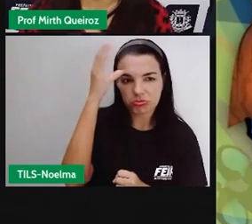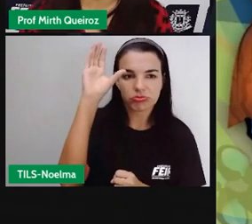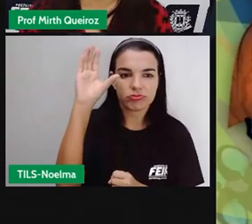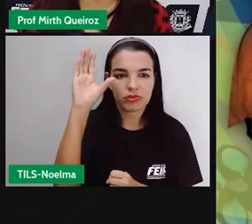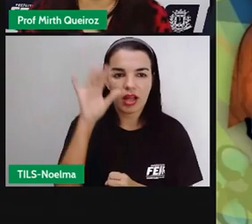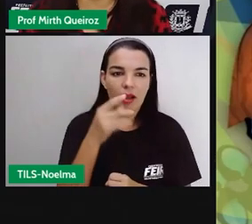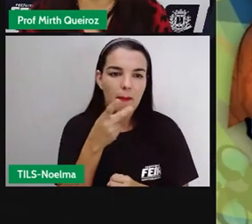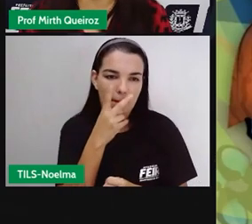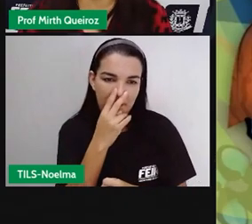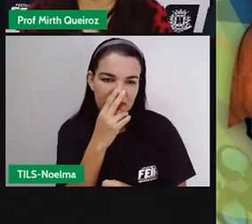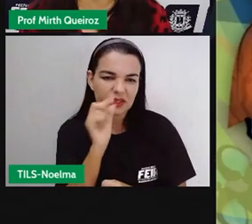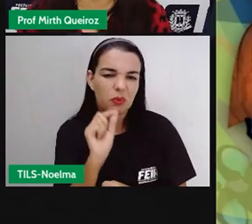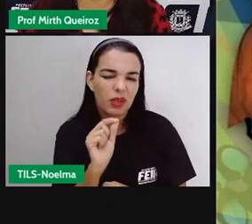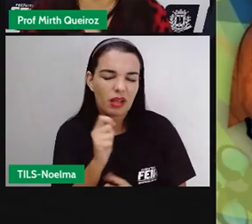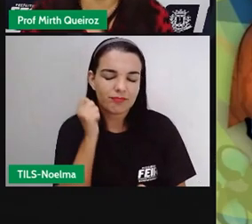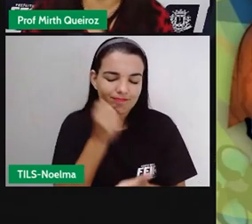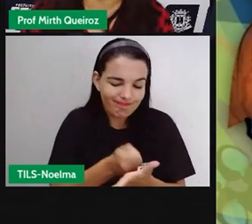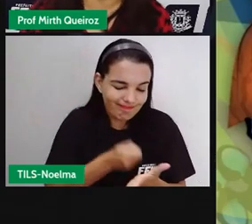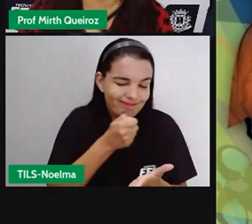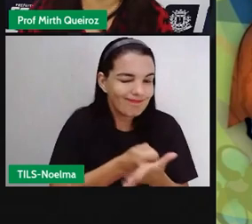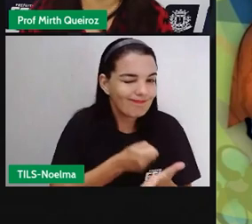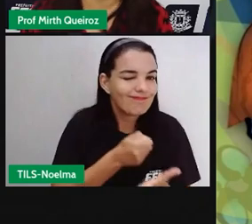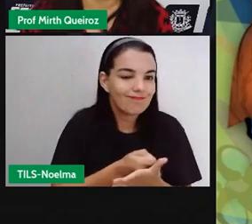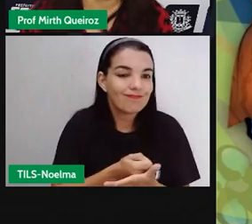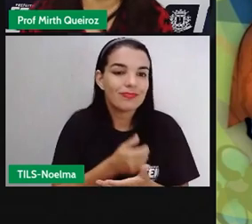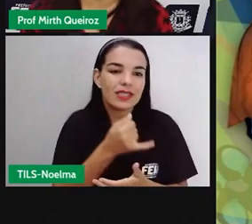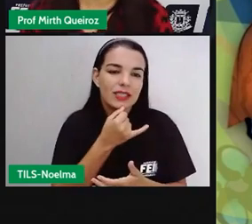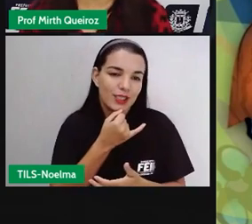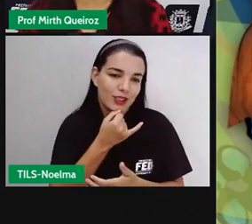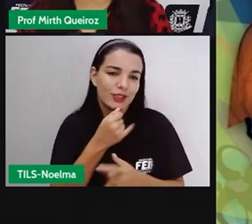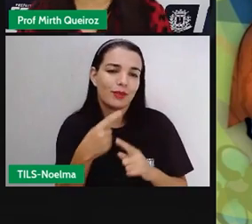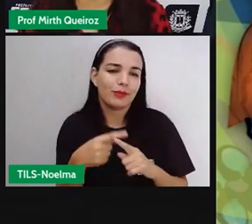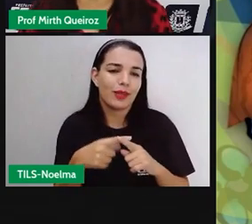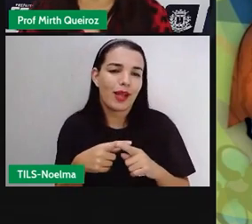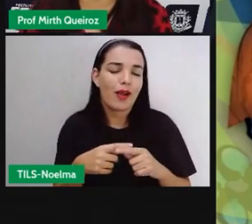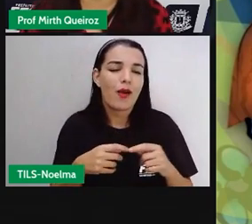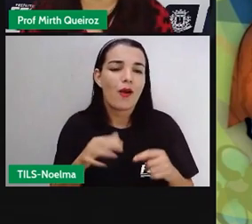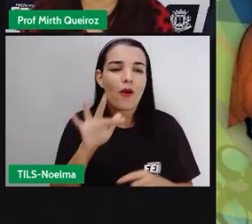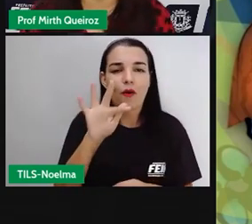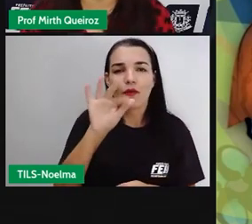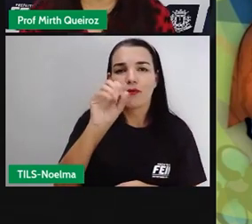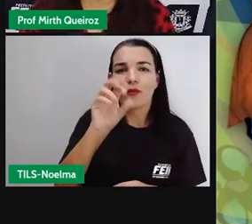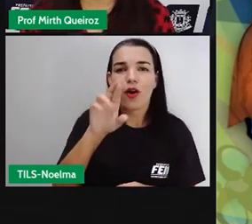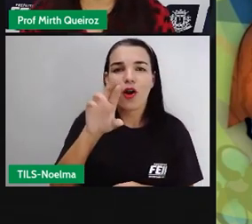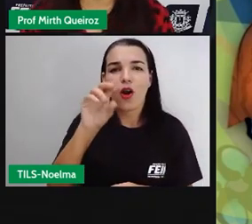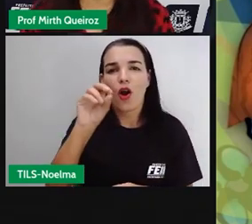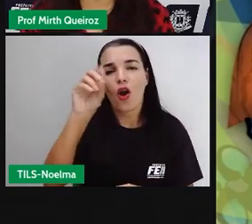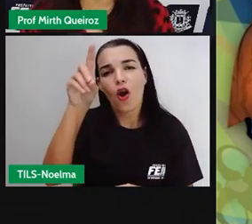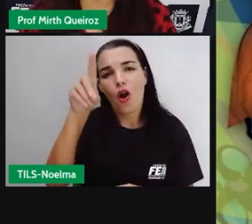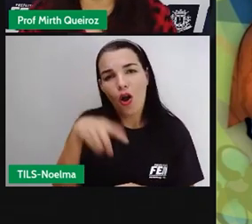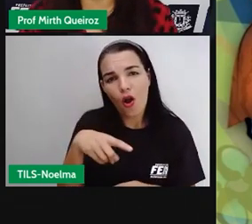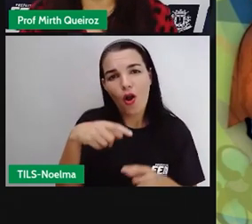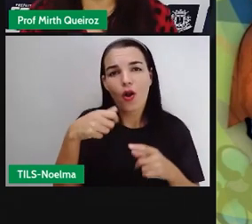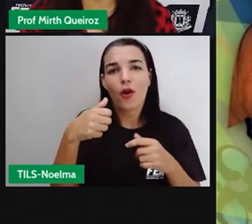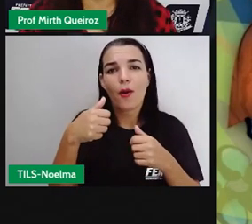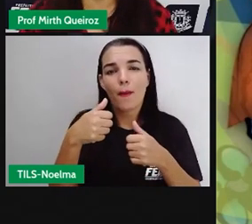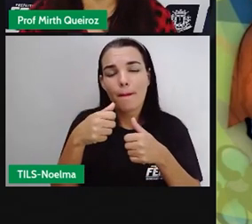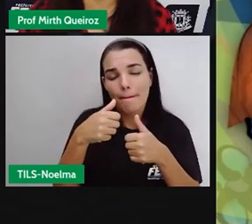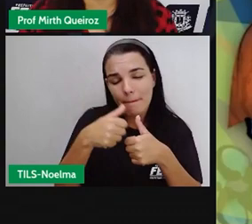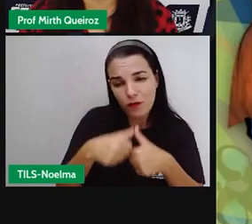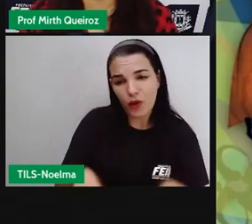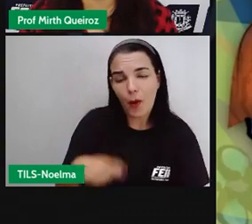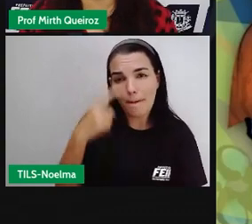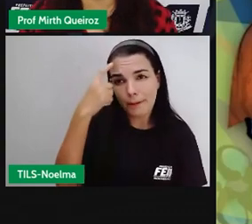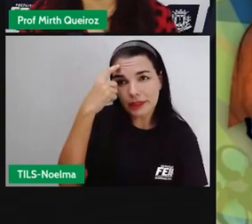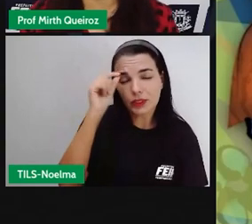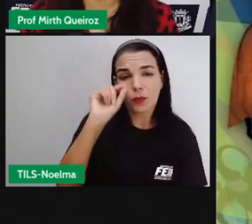né? Houve uma resistência aí para esse tipo de forró. Ele sofreu crítica porque acreditava-se que estava deixando